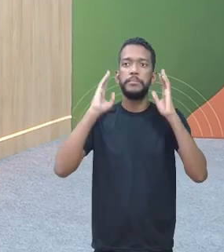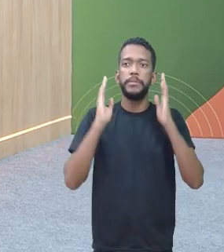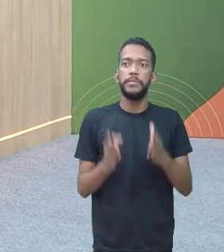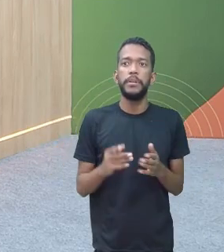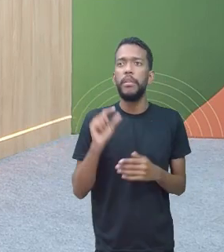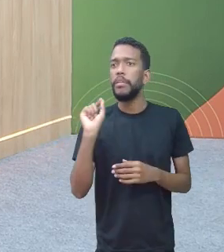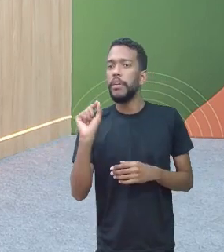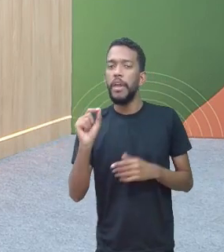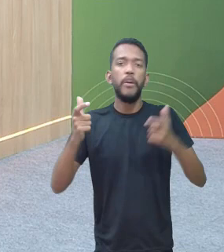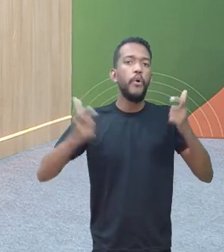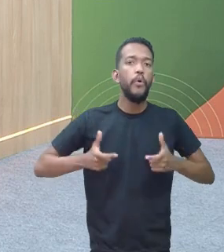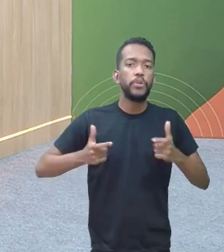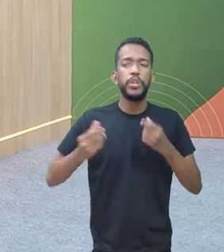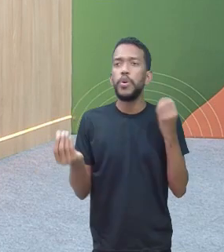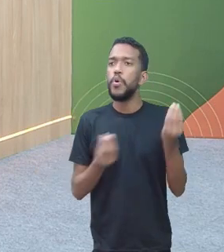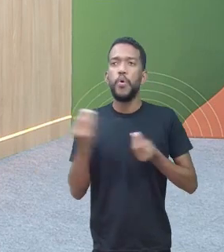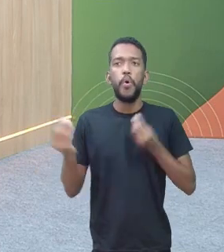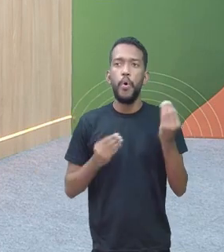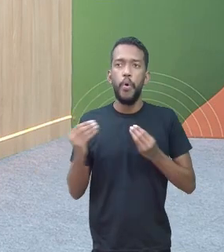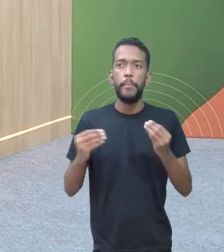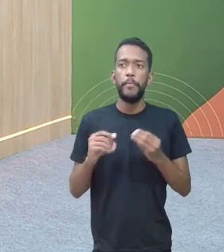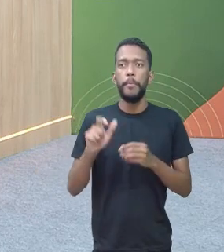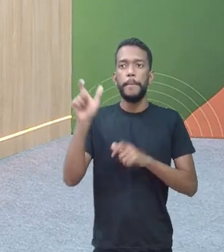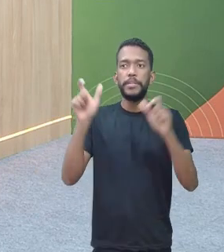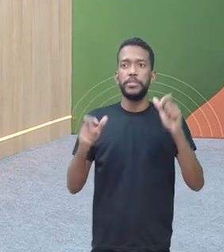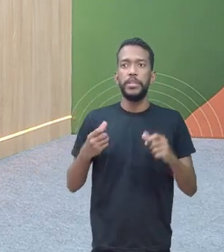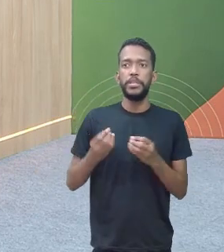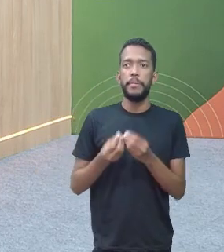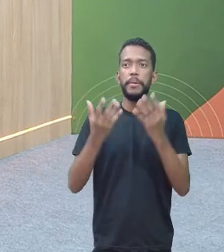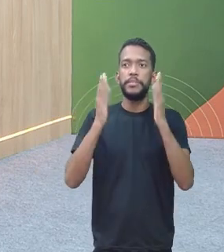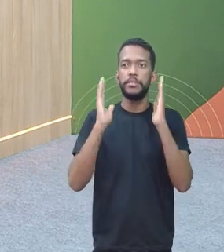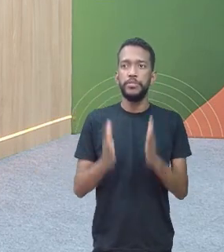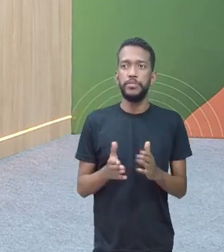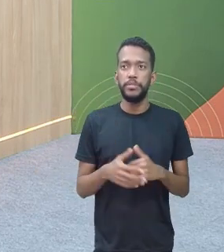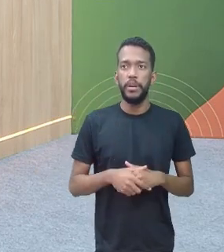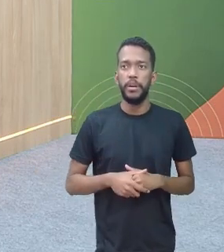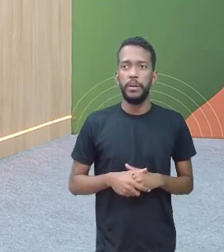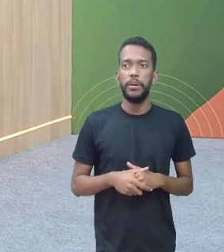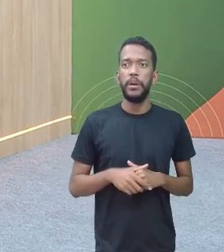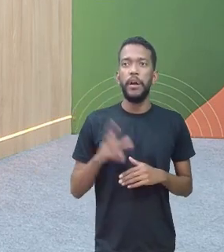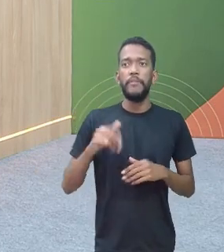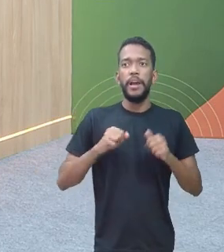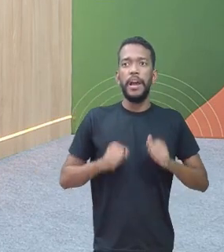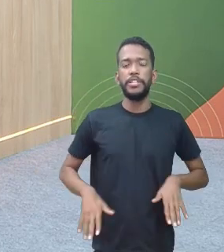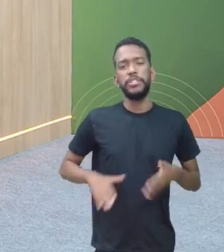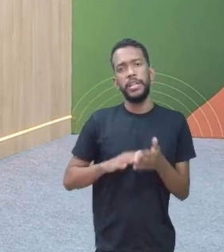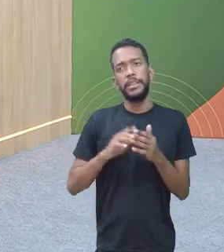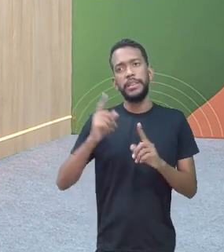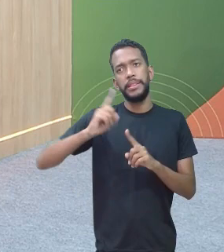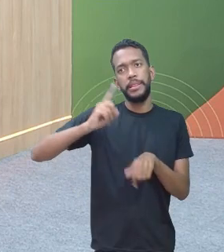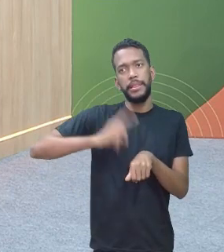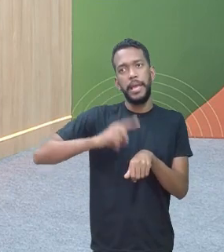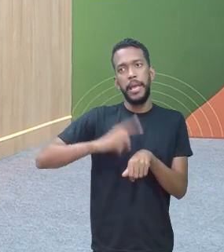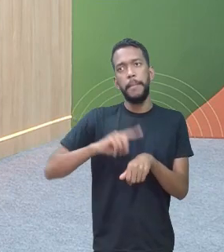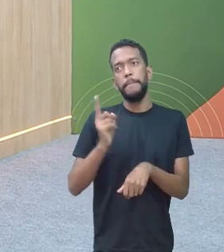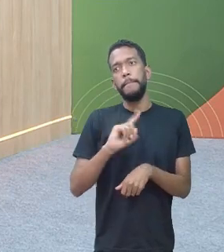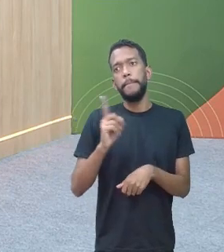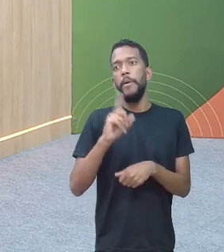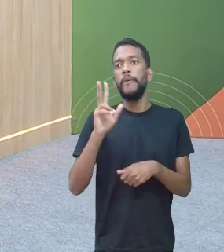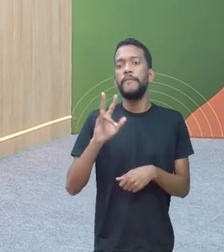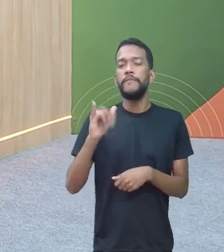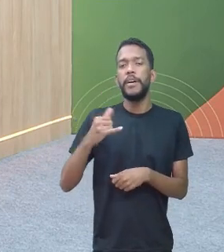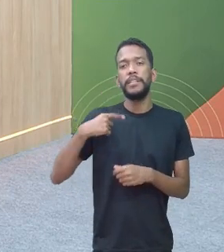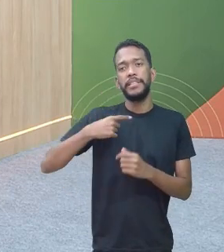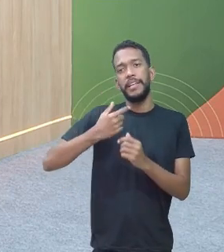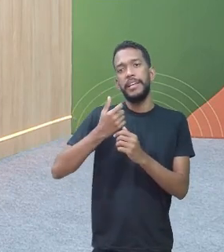quem, onde e como esse personagem apareceu. A gente não vai gastar tempo aqui não, porque vai ser uma leitura muito pesada, né?